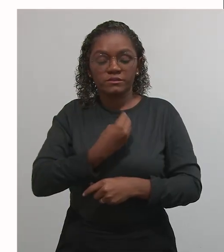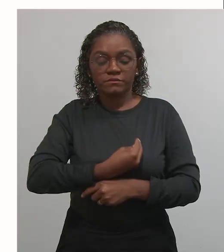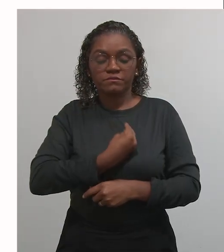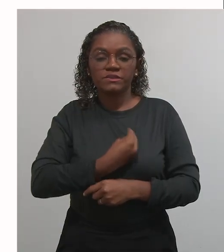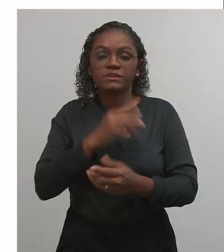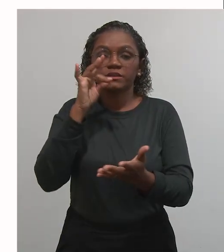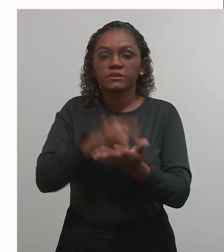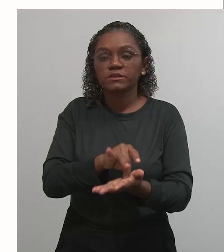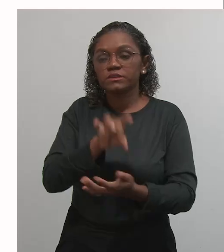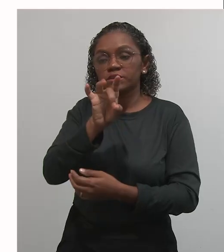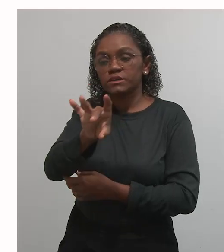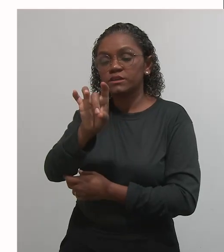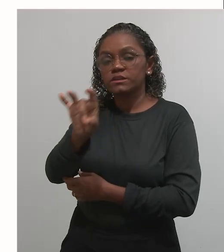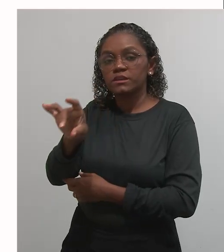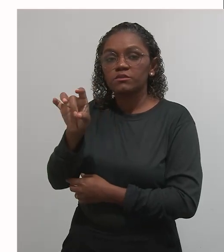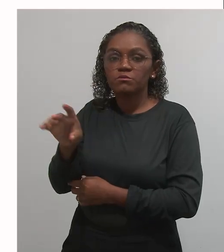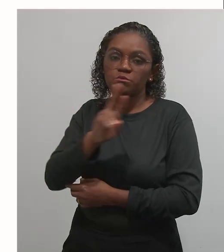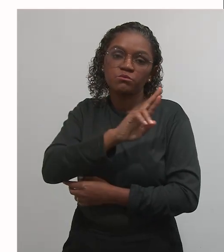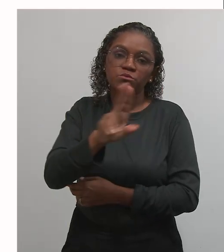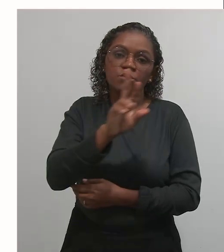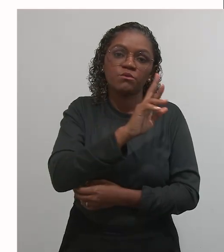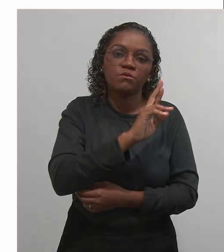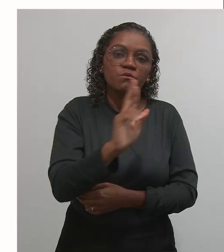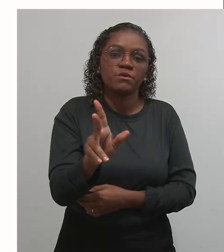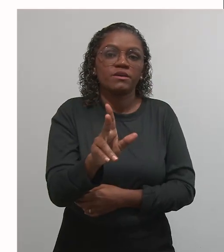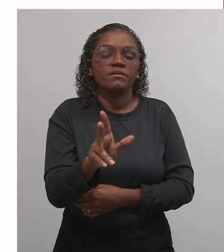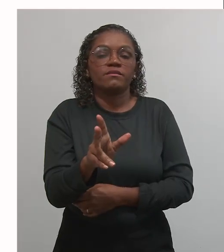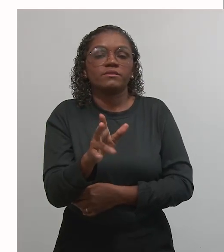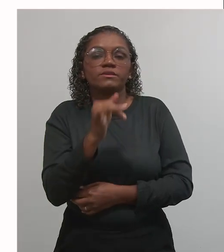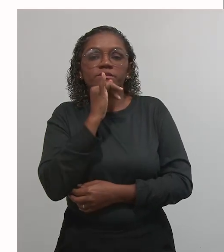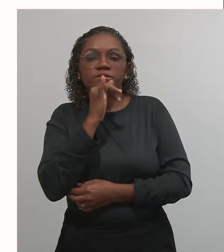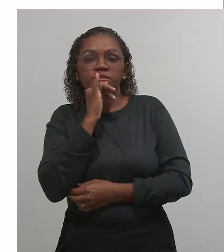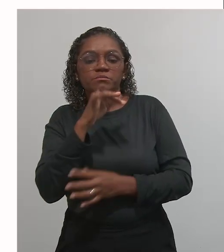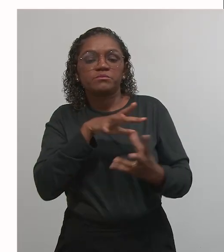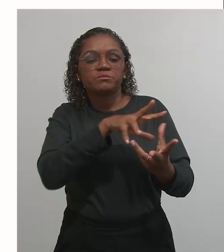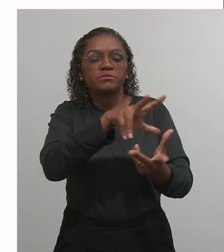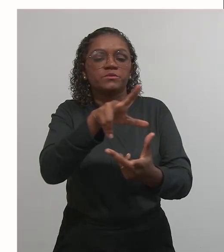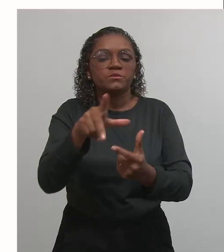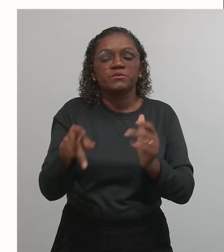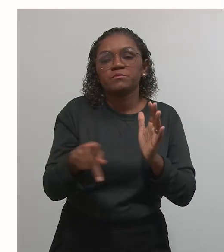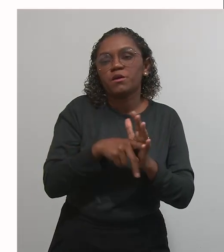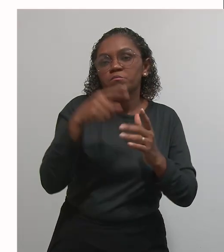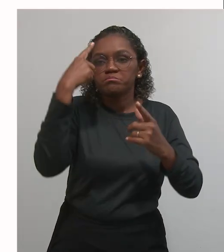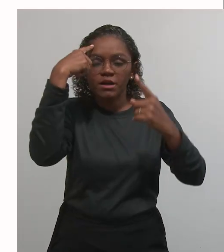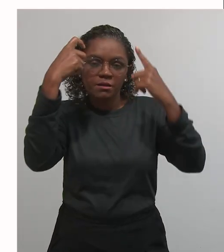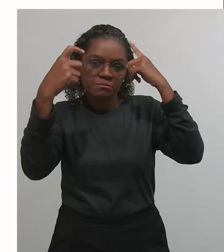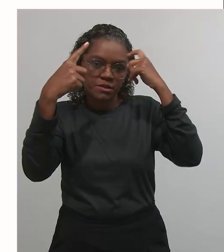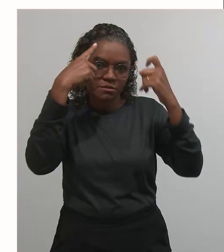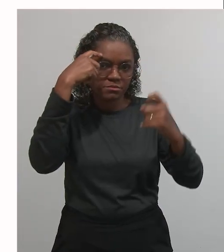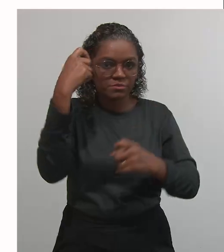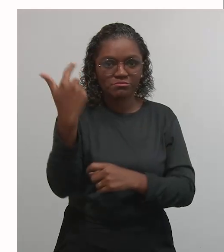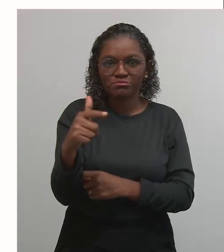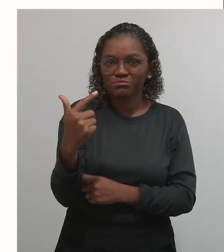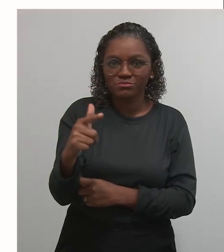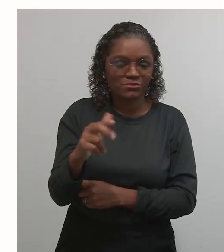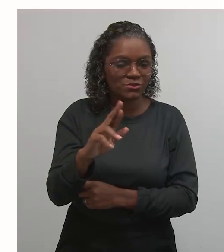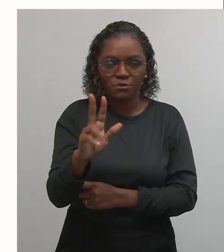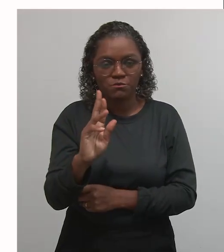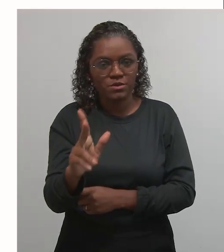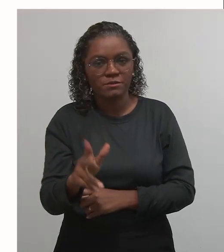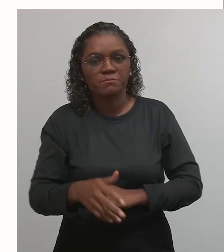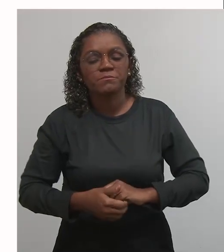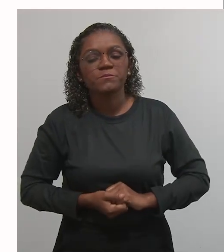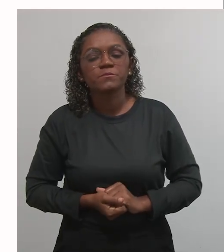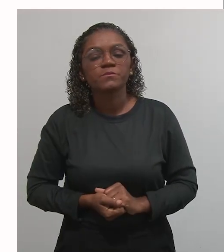cada indivíduo, e não do mundo das ideias, como era defendido pelo Platão, né? Pelo Platão e pelo